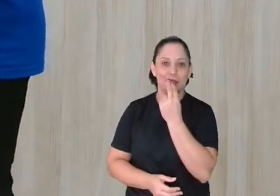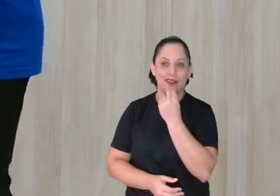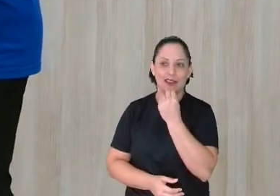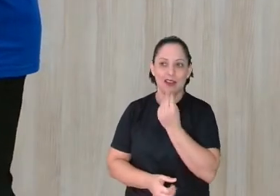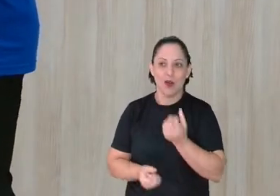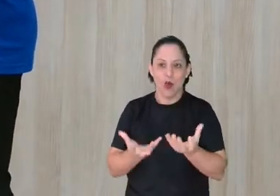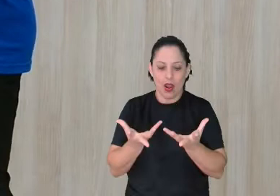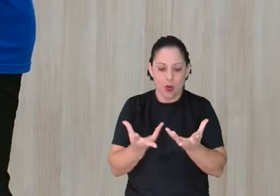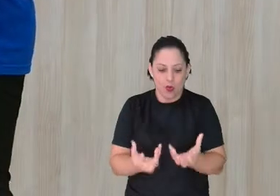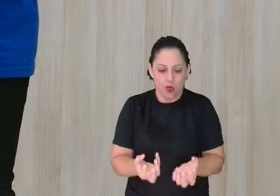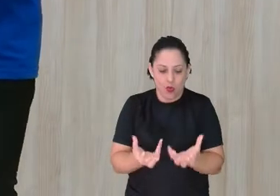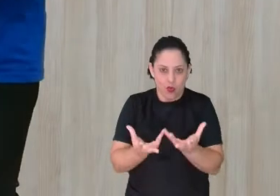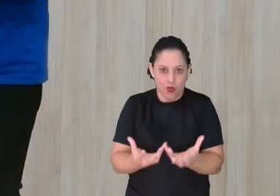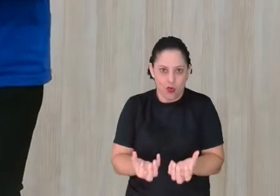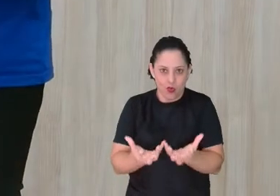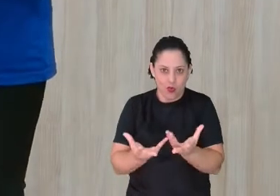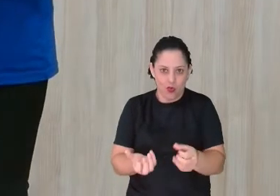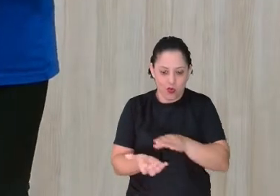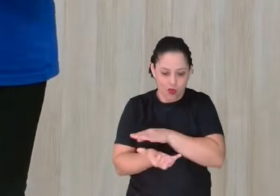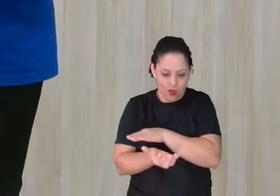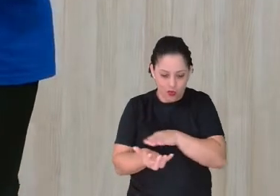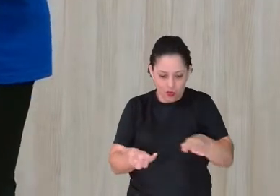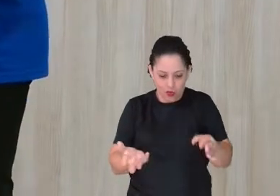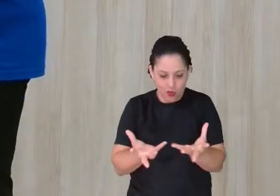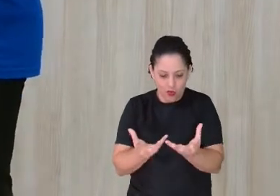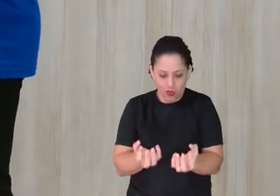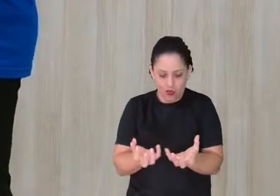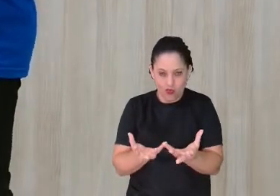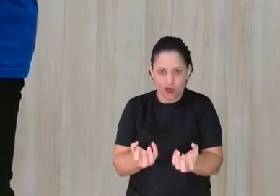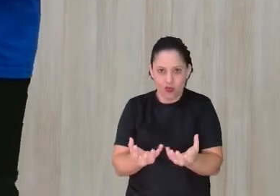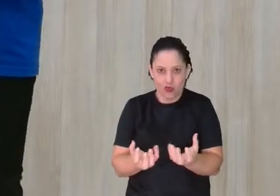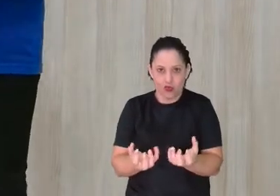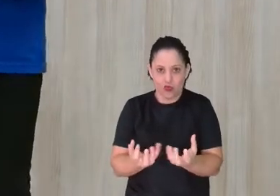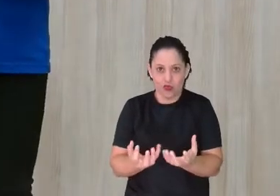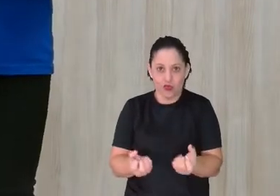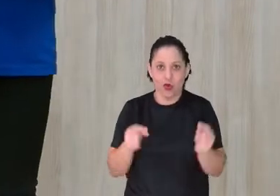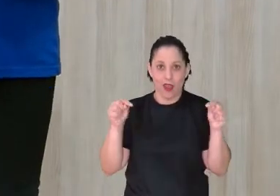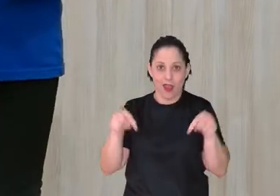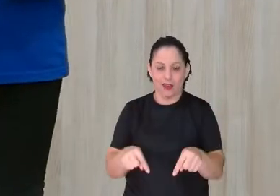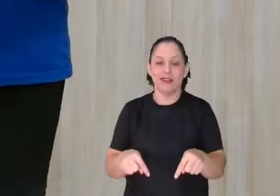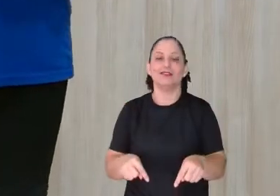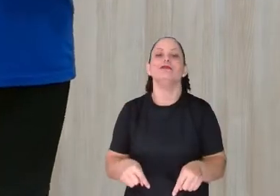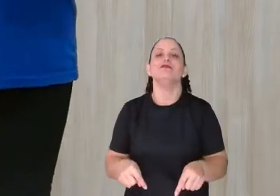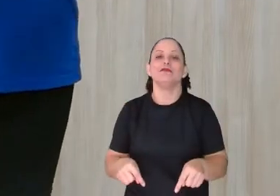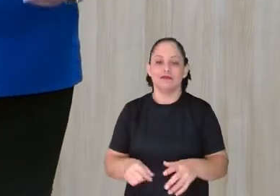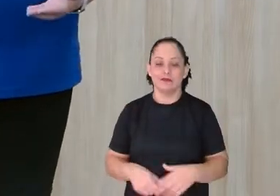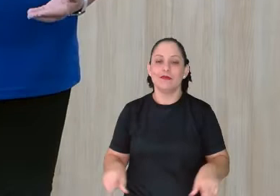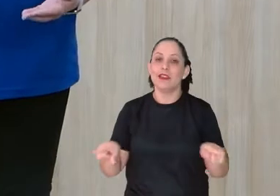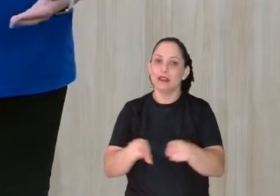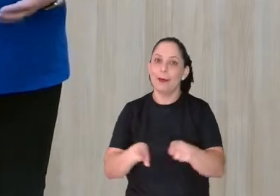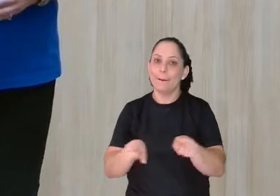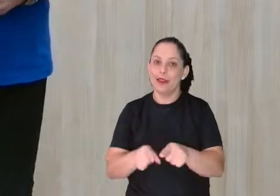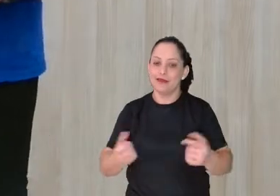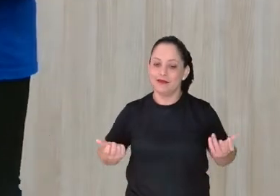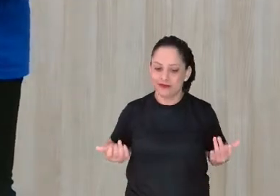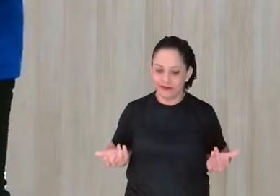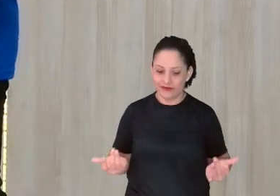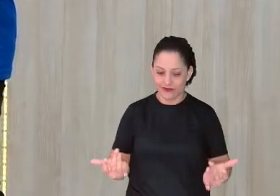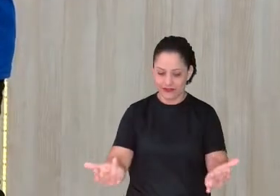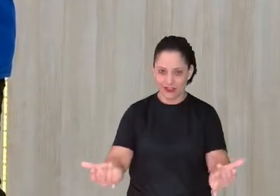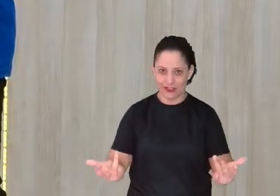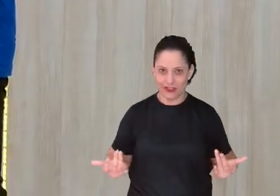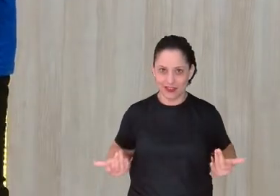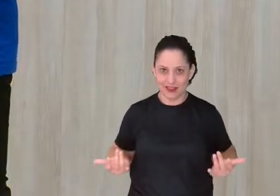Né? Vai aparecer aí uma grande quantidade de nutrientes para suprir a necessidade também da vegetação,